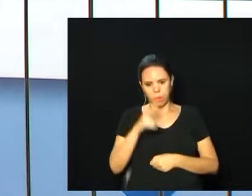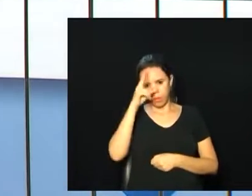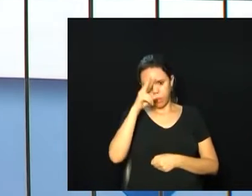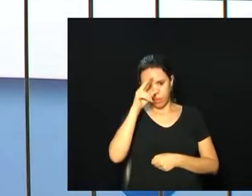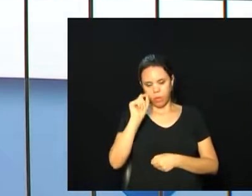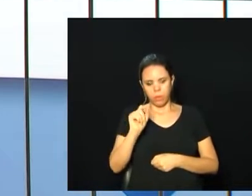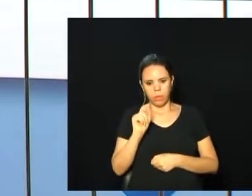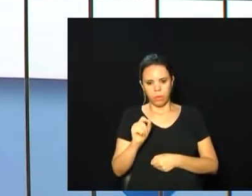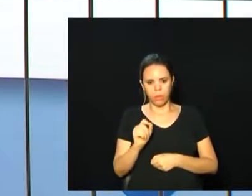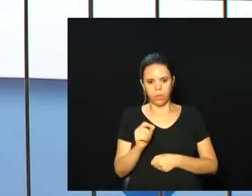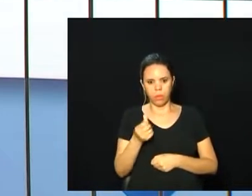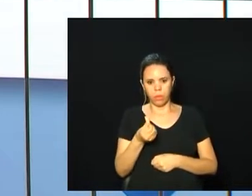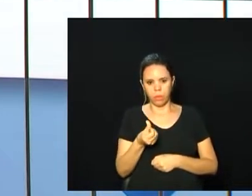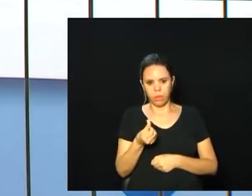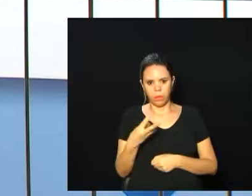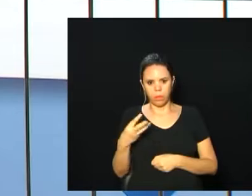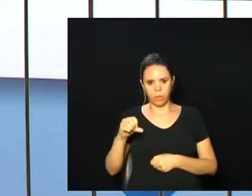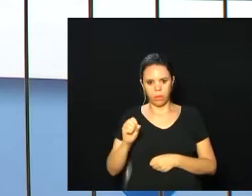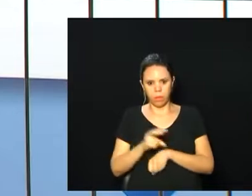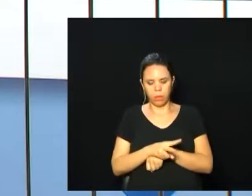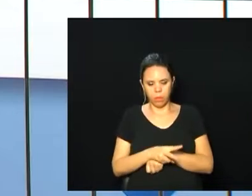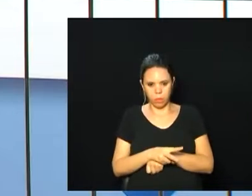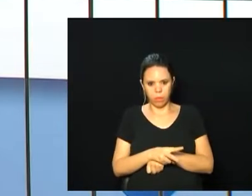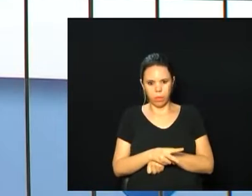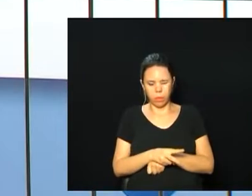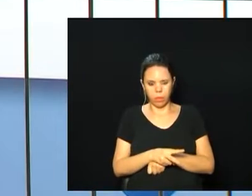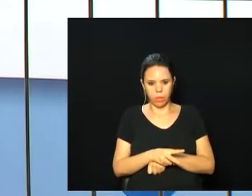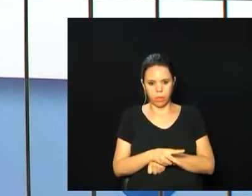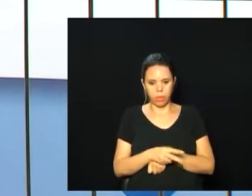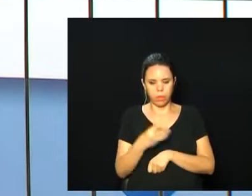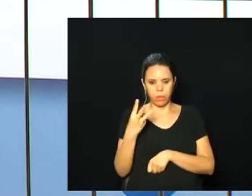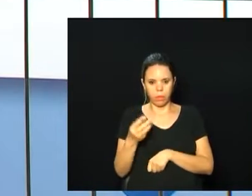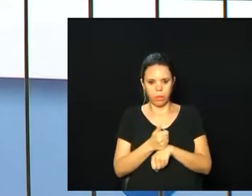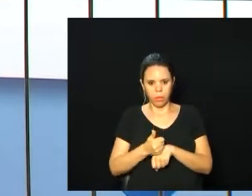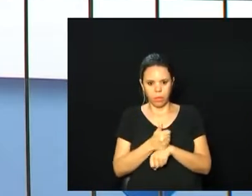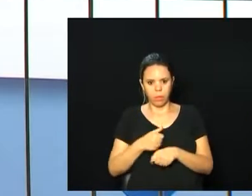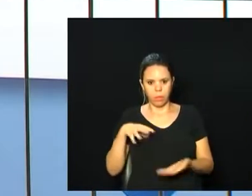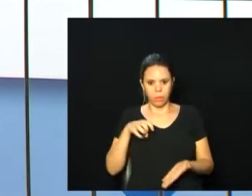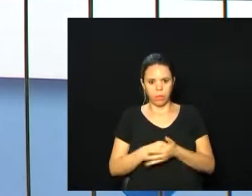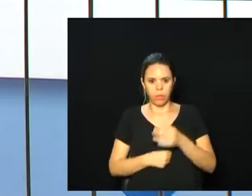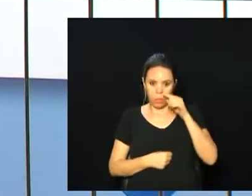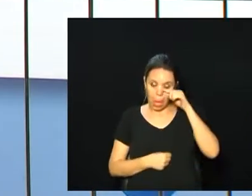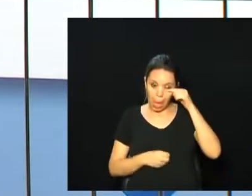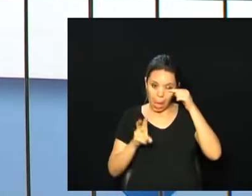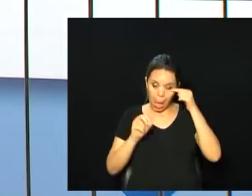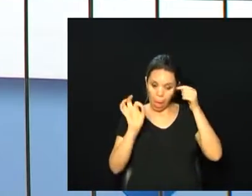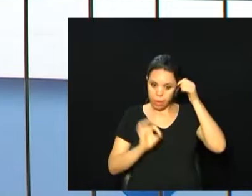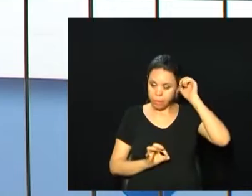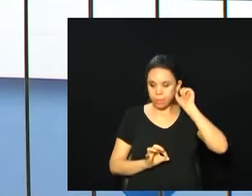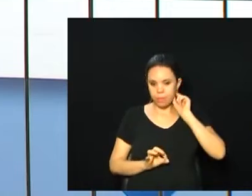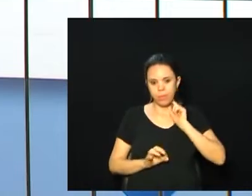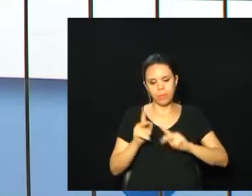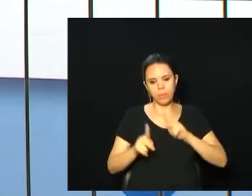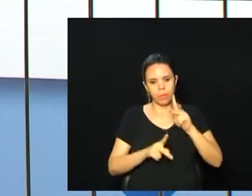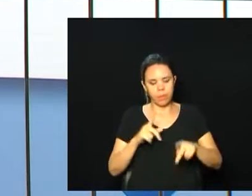lembra que, olha, são 639 vagas destinadas a 3 segmentos de inscrição. 50% para os